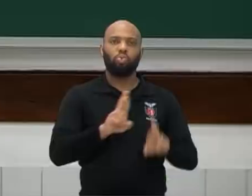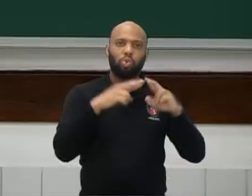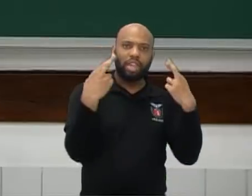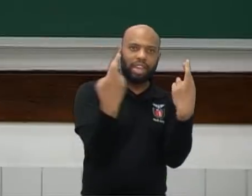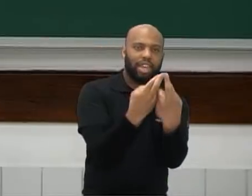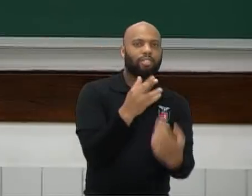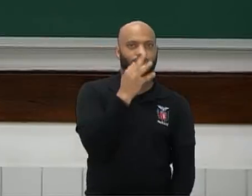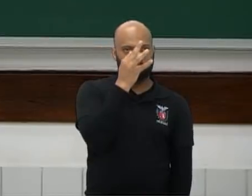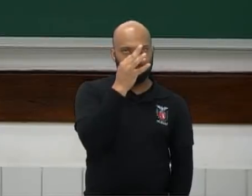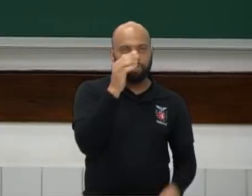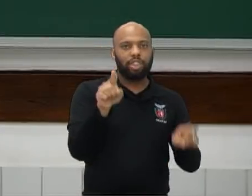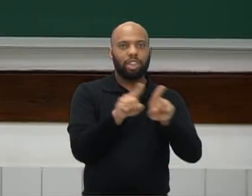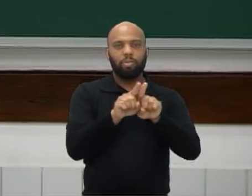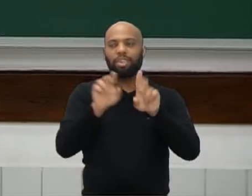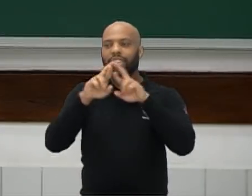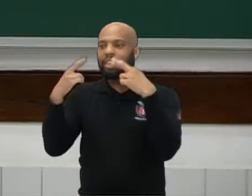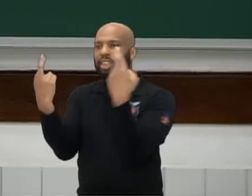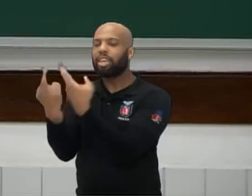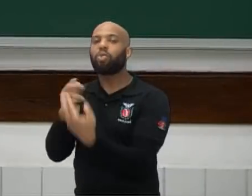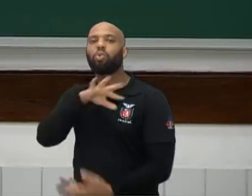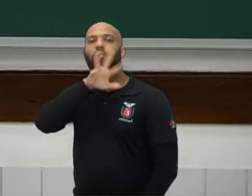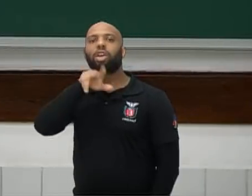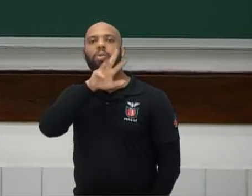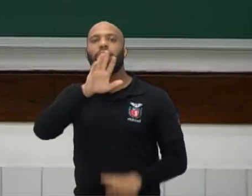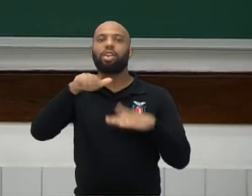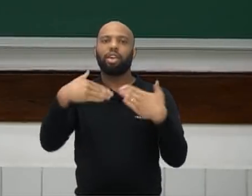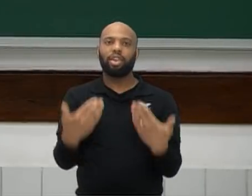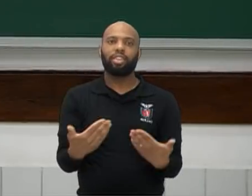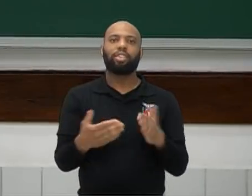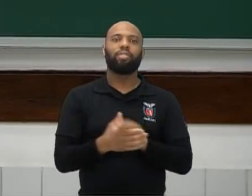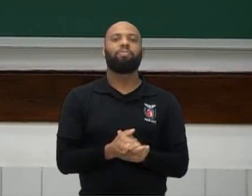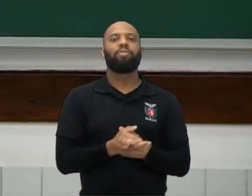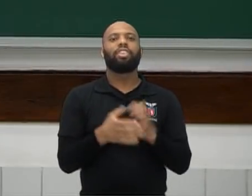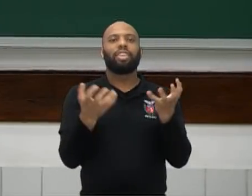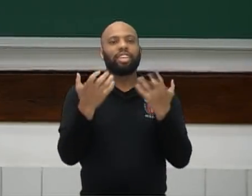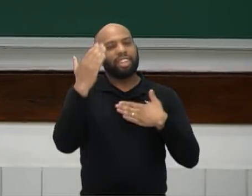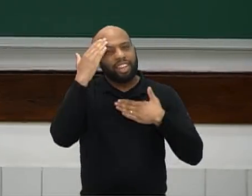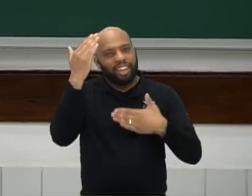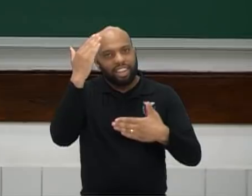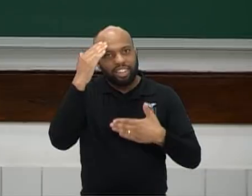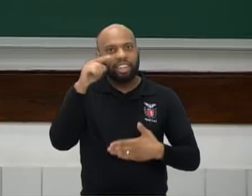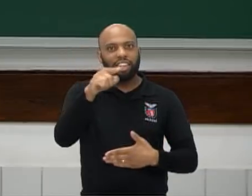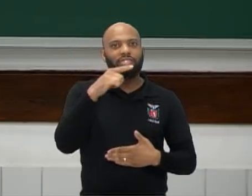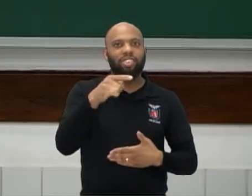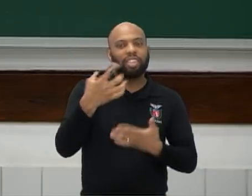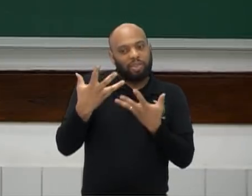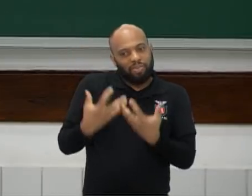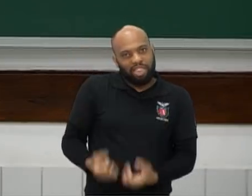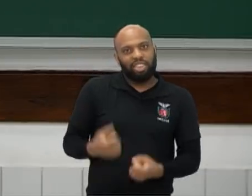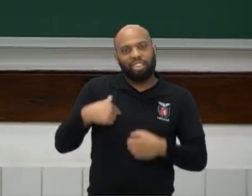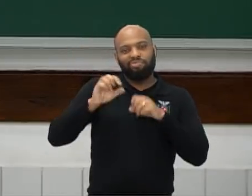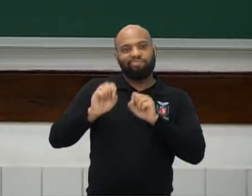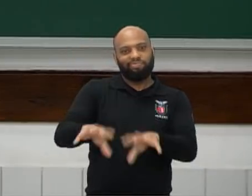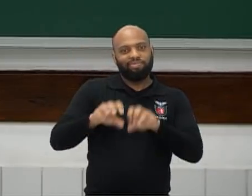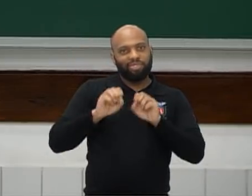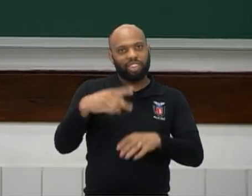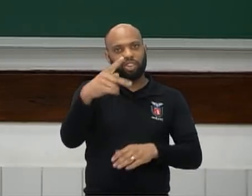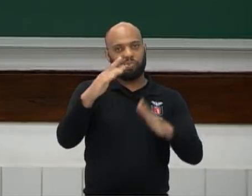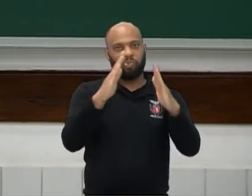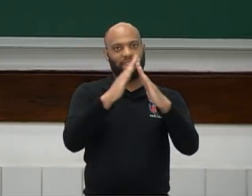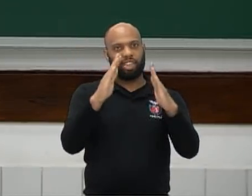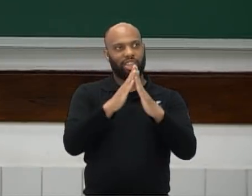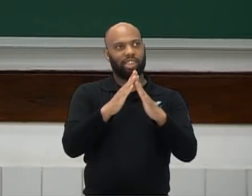das plantas e nos reinos dos animais. Então, eu queria agradecer por vocês me receberem aí na